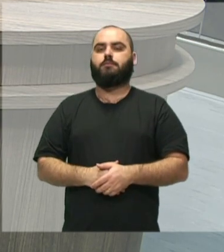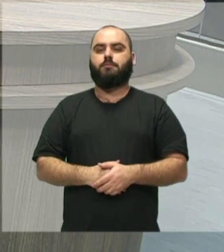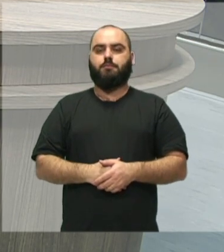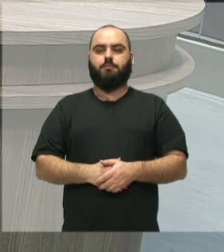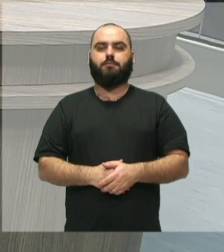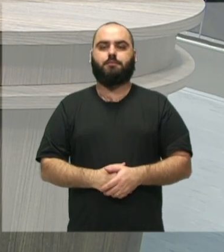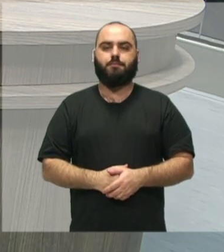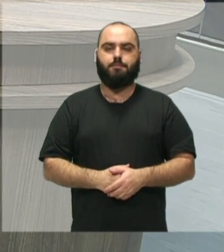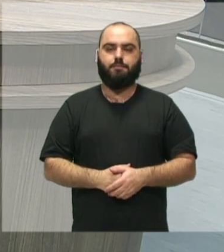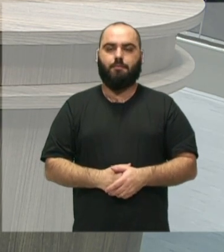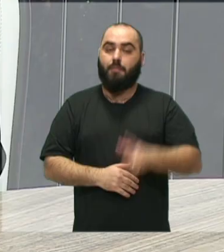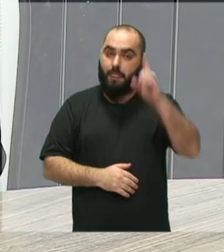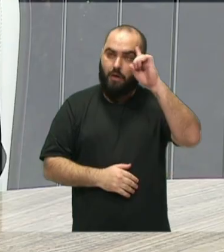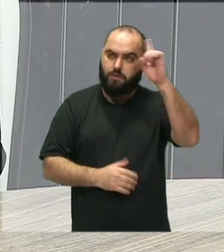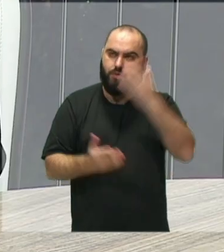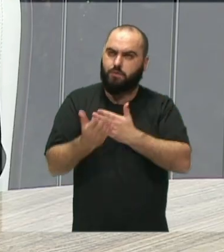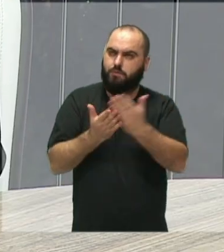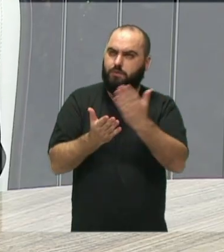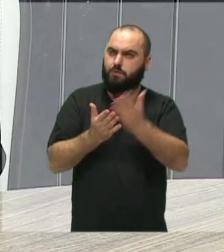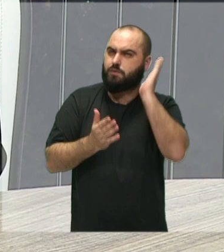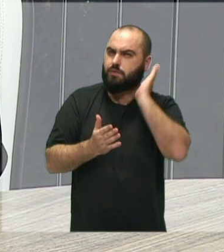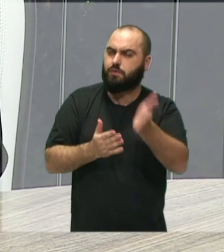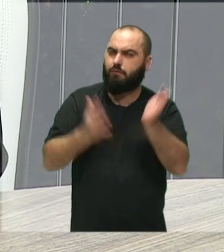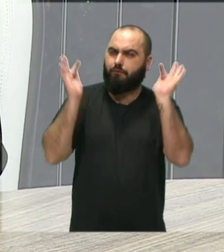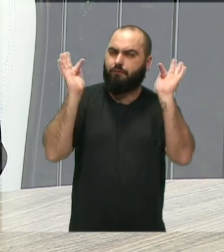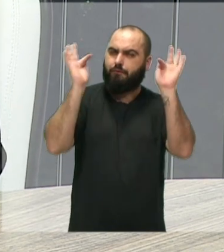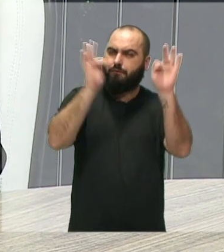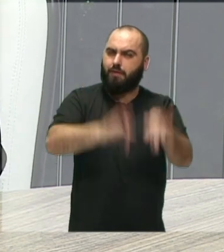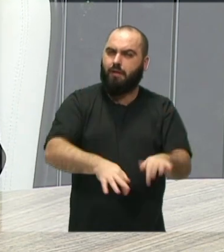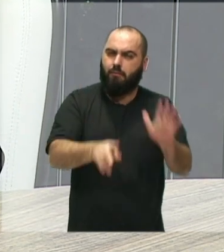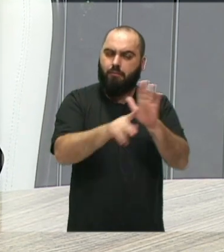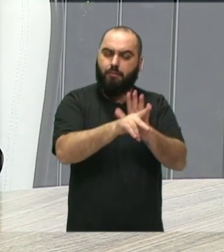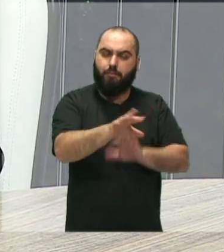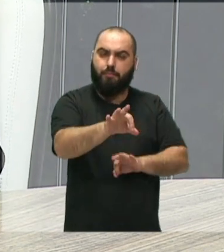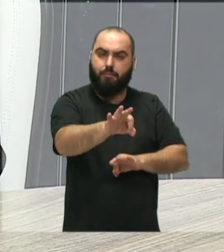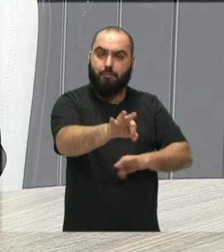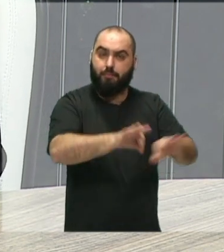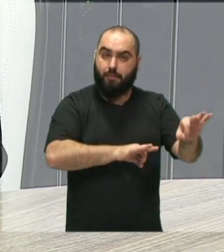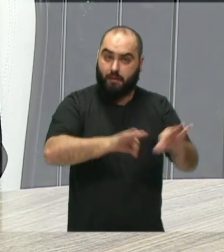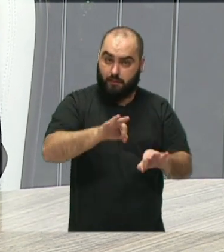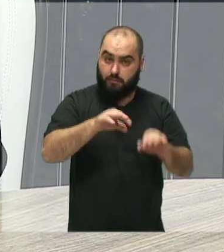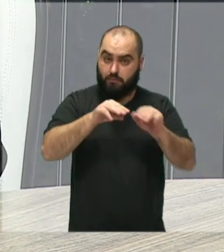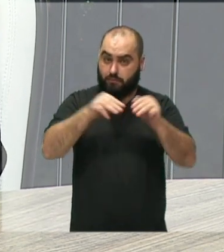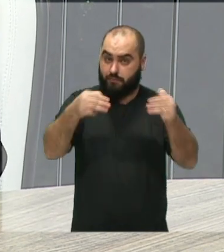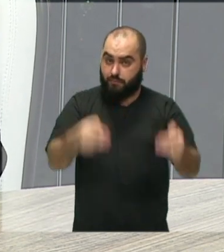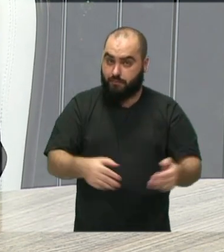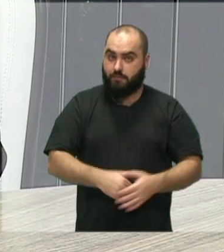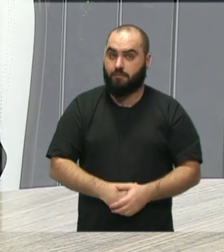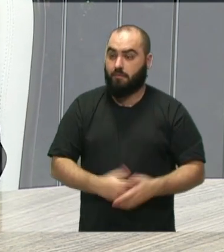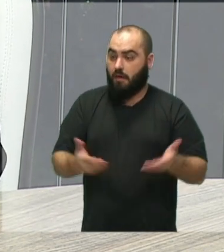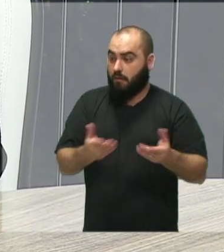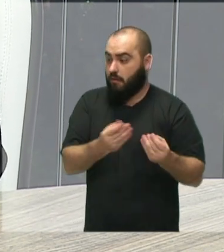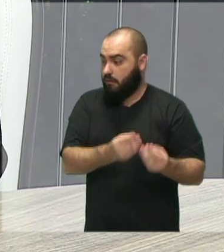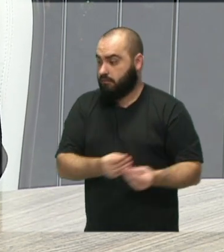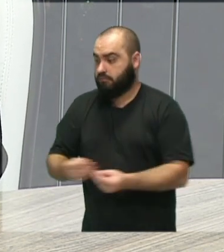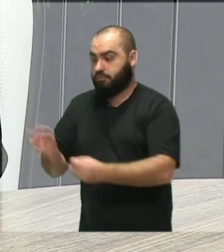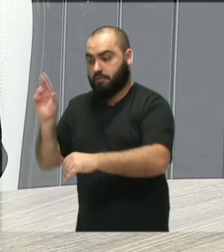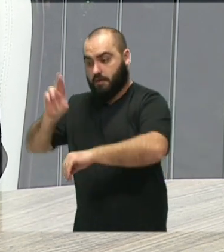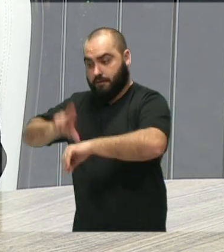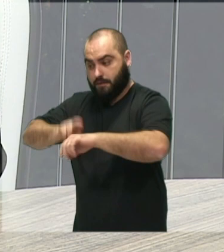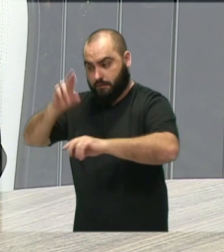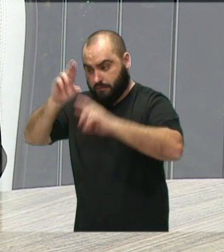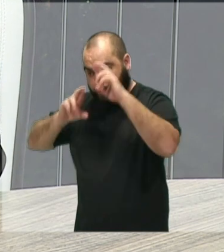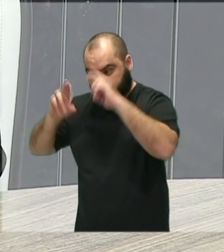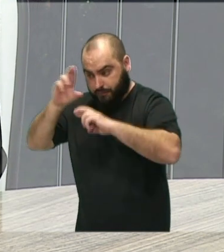Aquele dia que a gente conversou estávamos na reta final do plano museológico, né? Agora ele passou por um processo de revisão